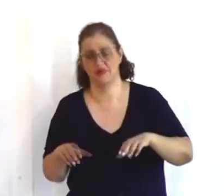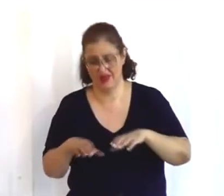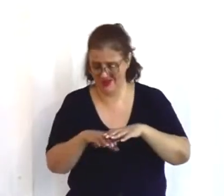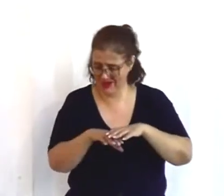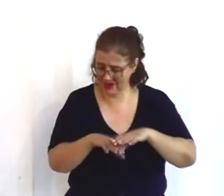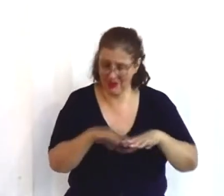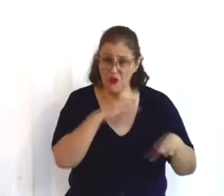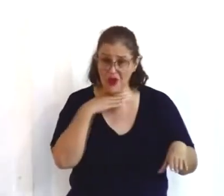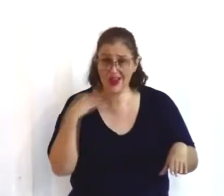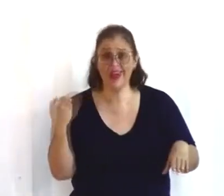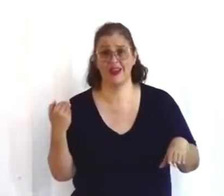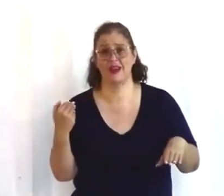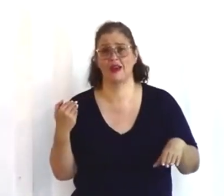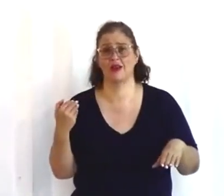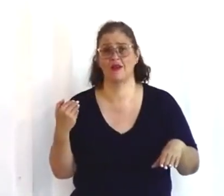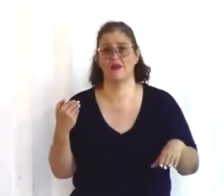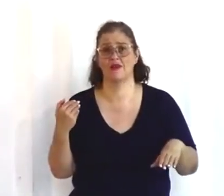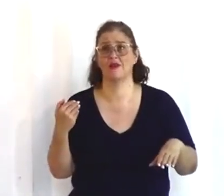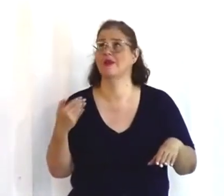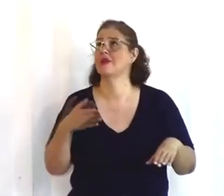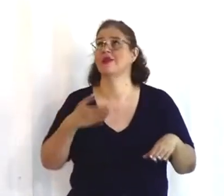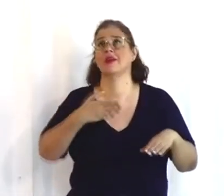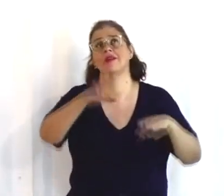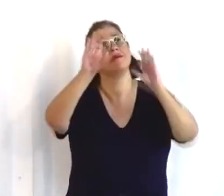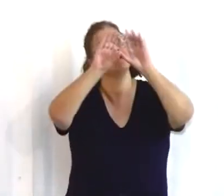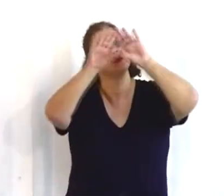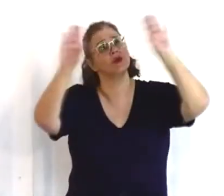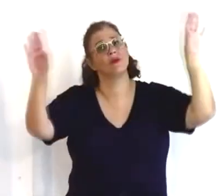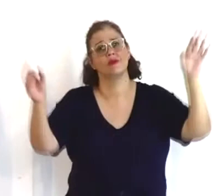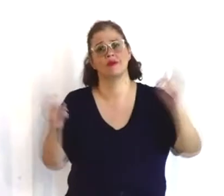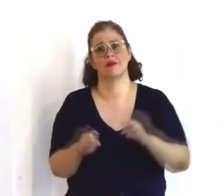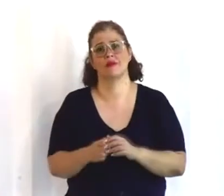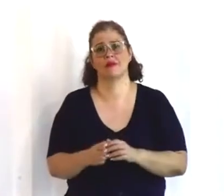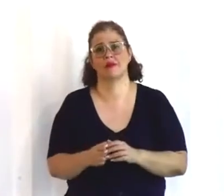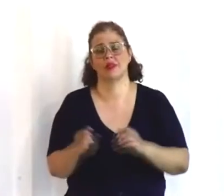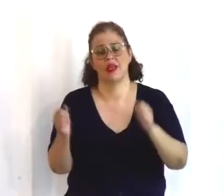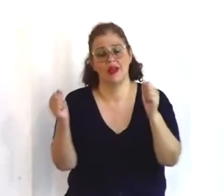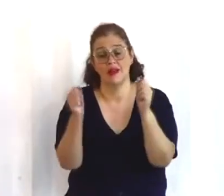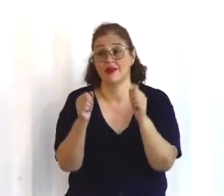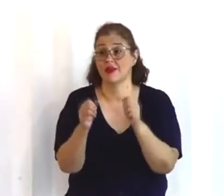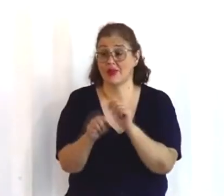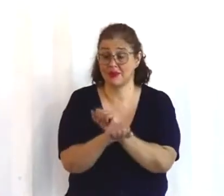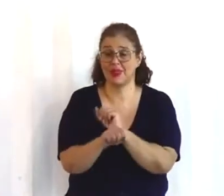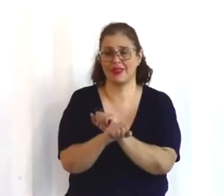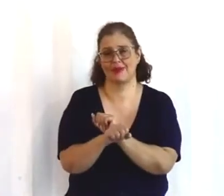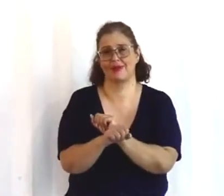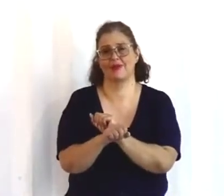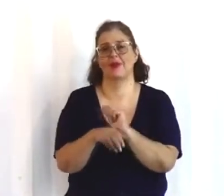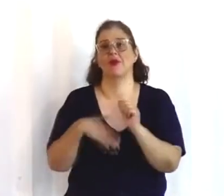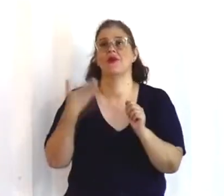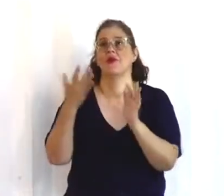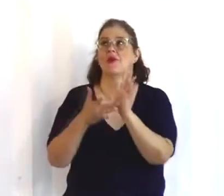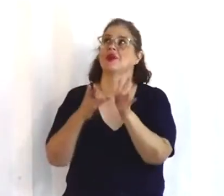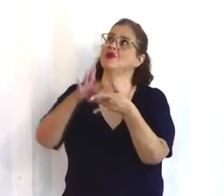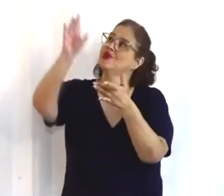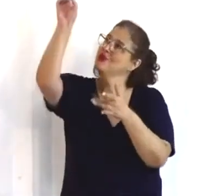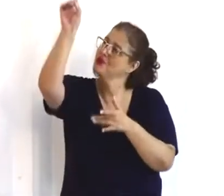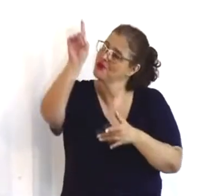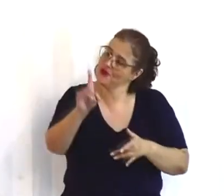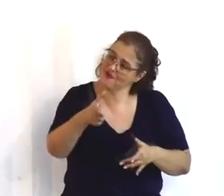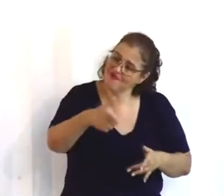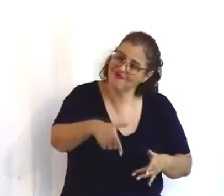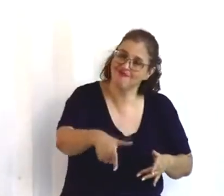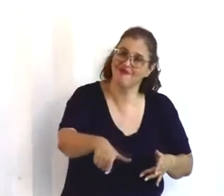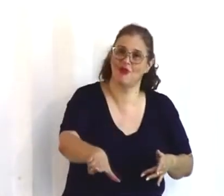a alma está consciente na presença de Deus, estão aguardando a gloriosa volta de Jesus, quando o Senhor ressuscitará e a alma